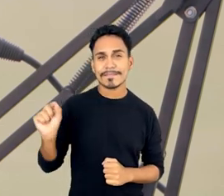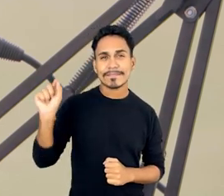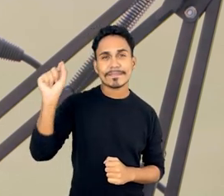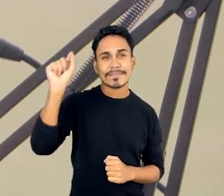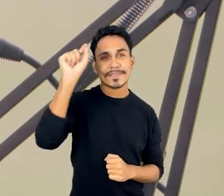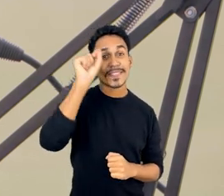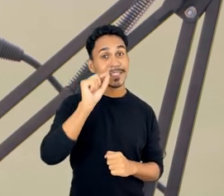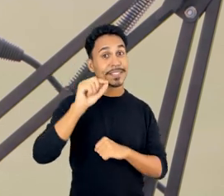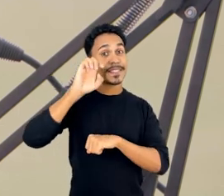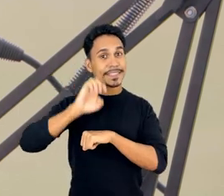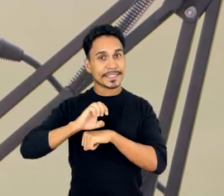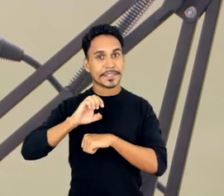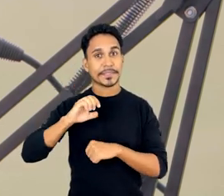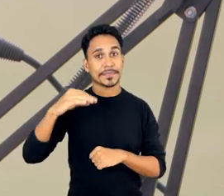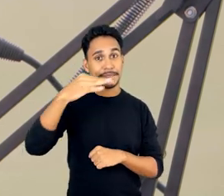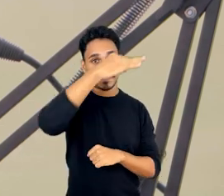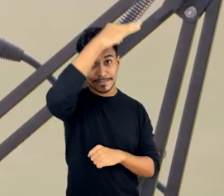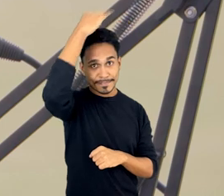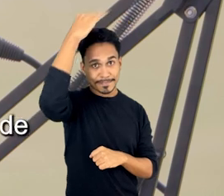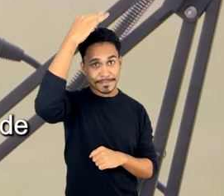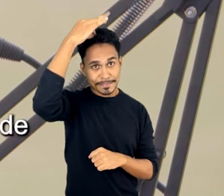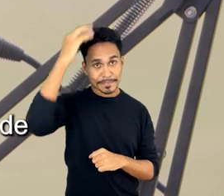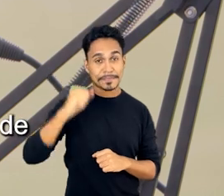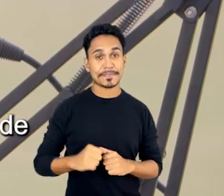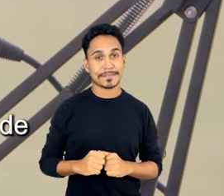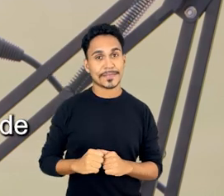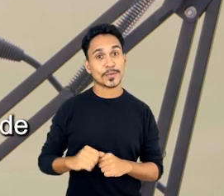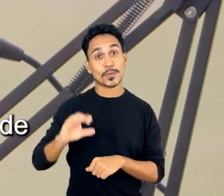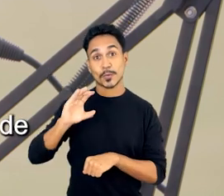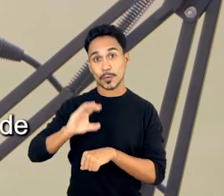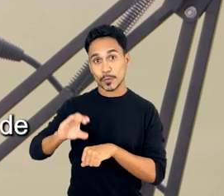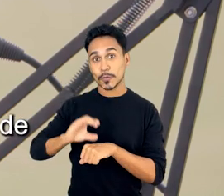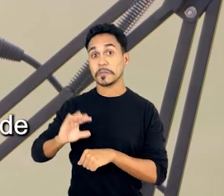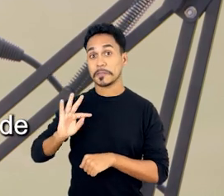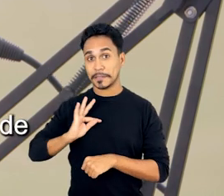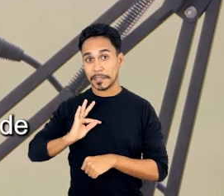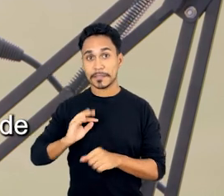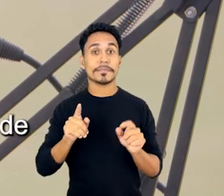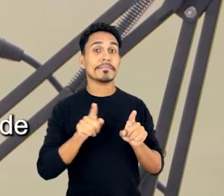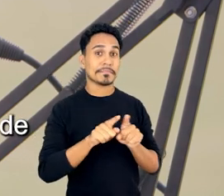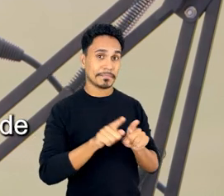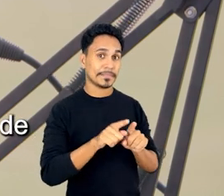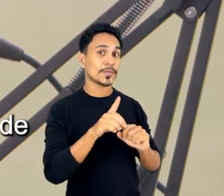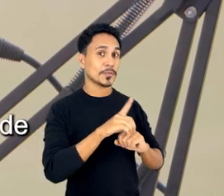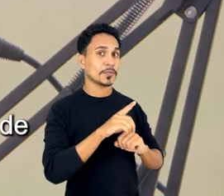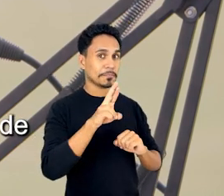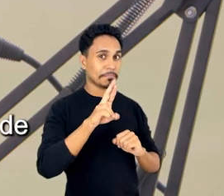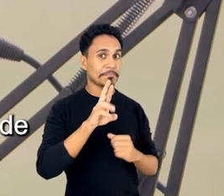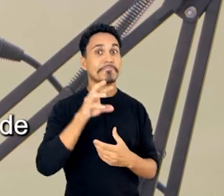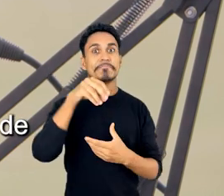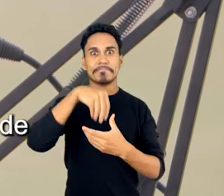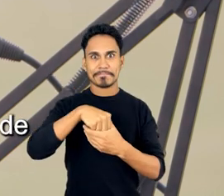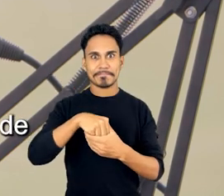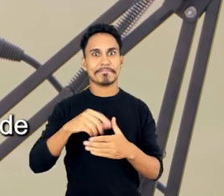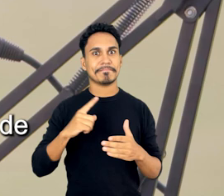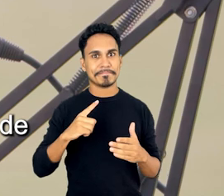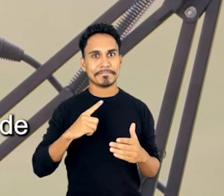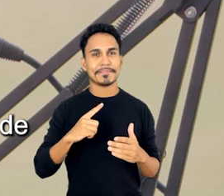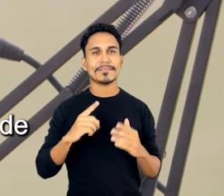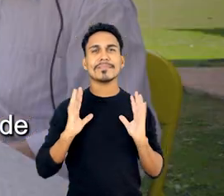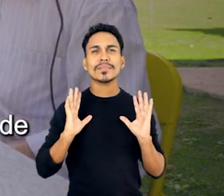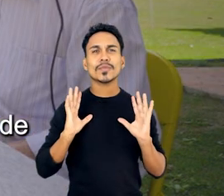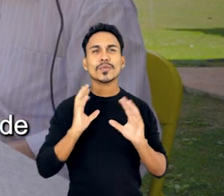microrregiões do Espírito Santo dos cursos técnicos aos doutorados beneficia mais